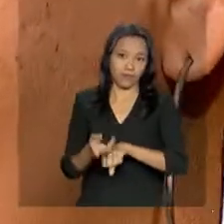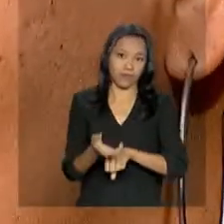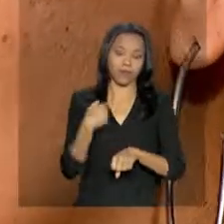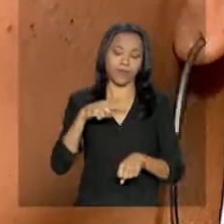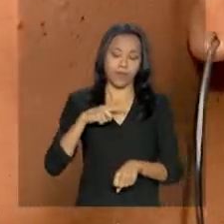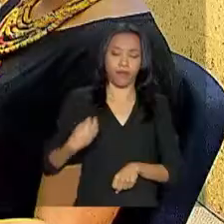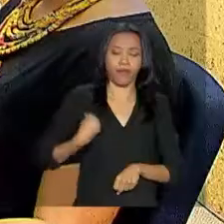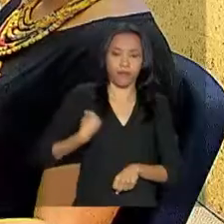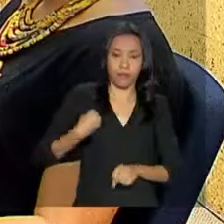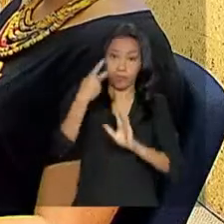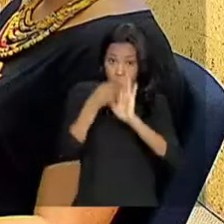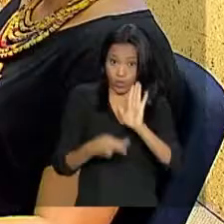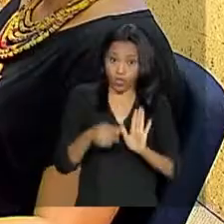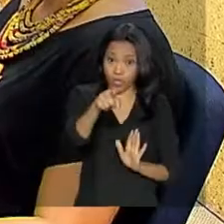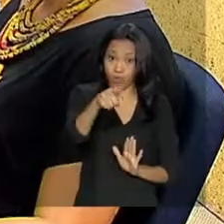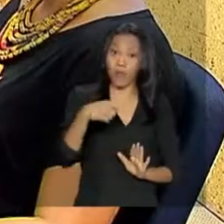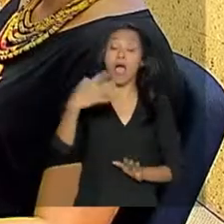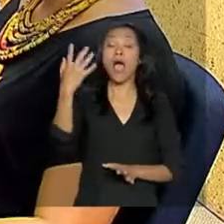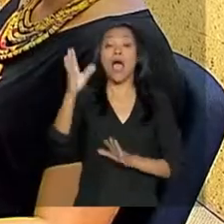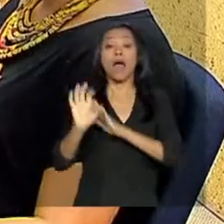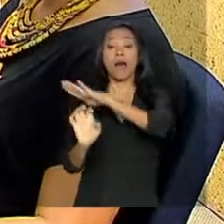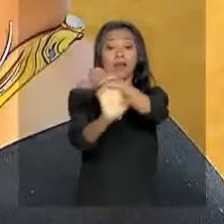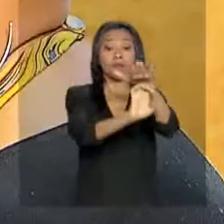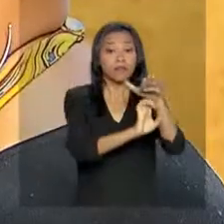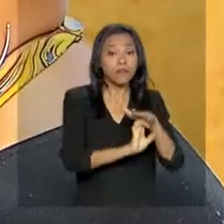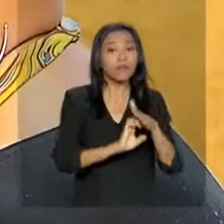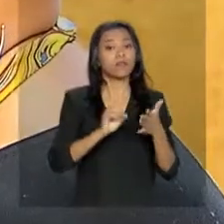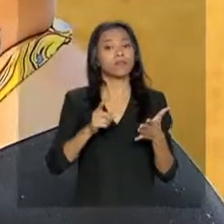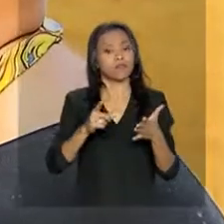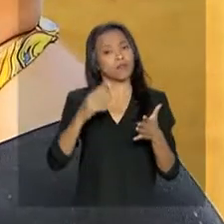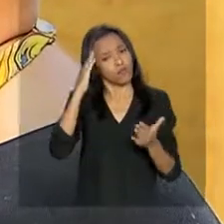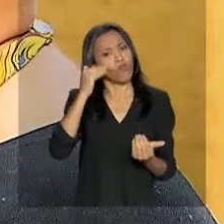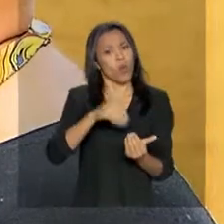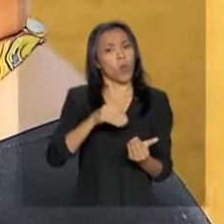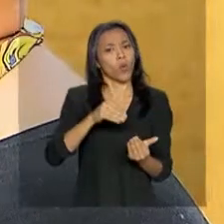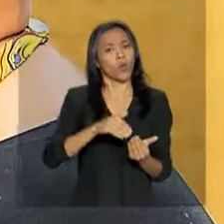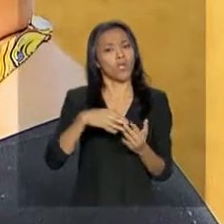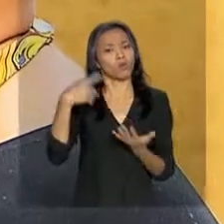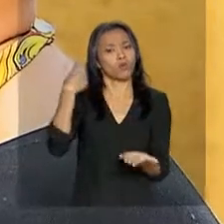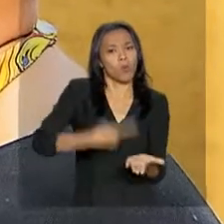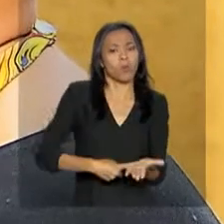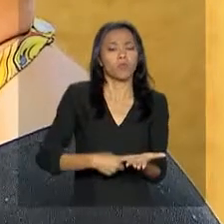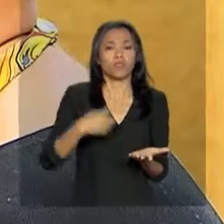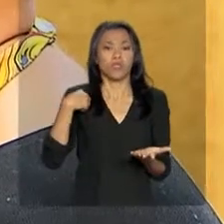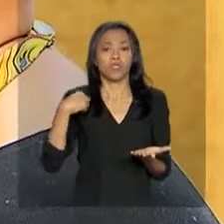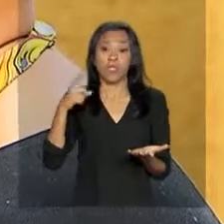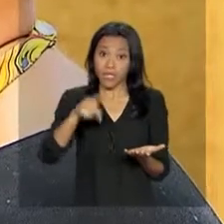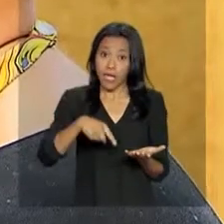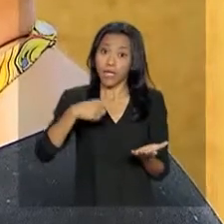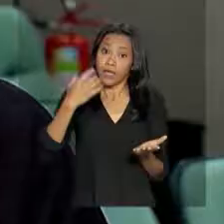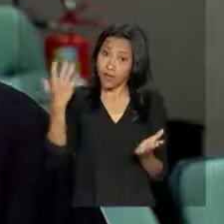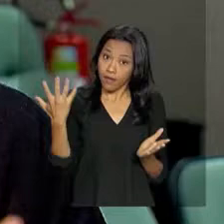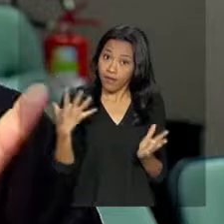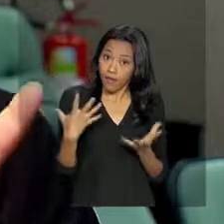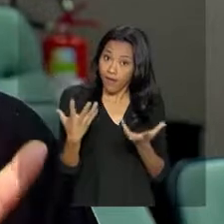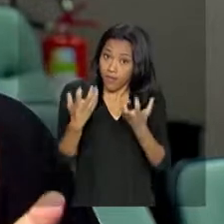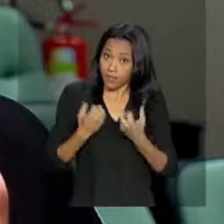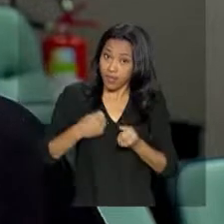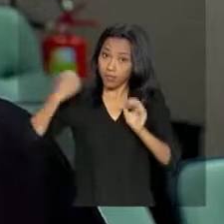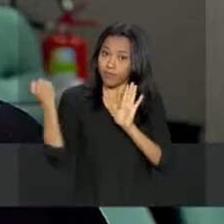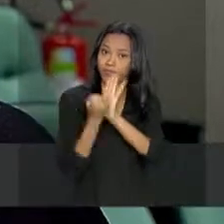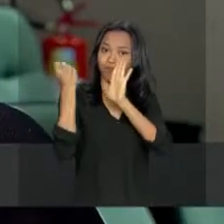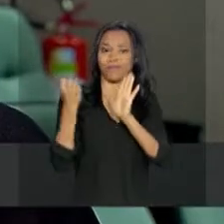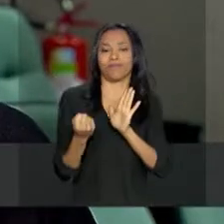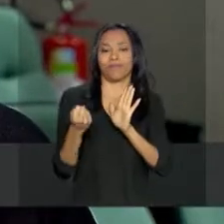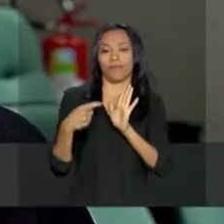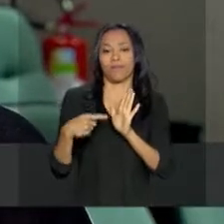ao aderir ao The Code, as empresas se comprometem a combater esse tipo de crime e, em troca, recebem um certificado. Existem um conjunto